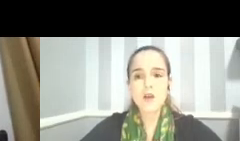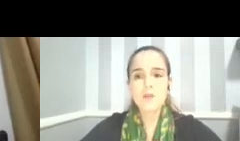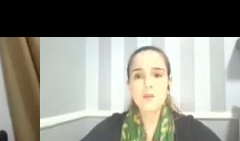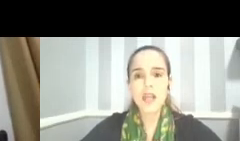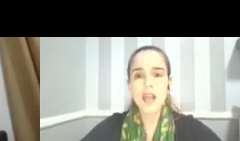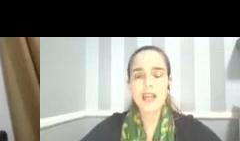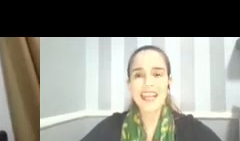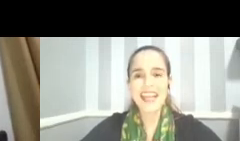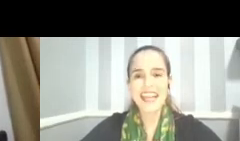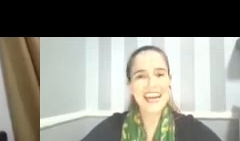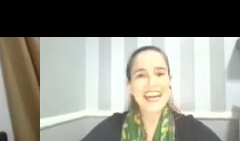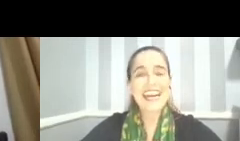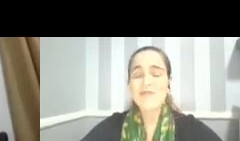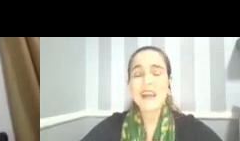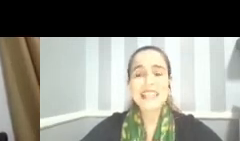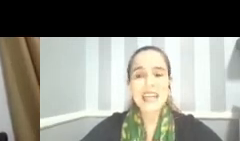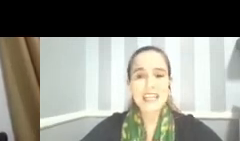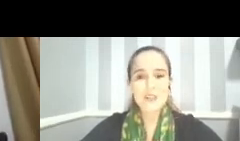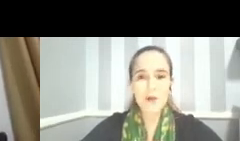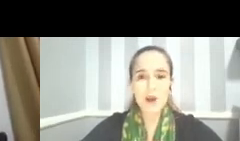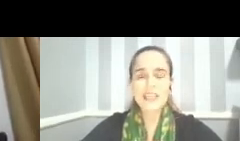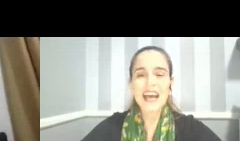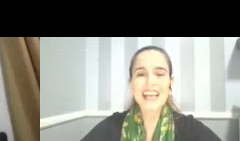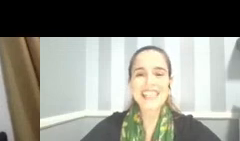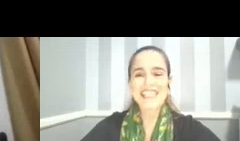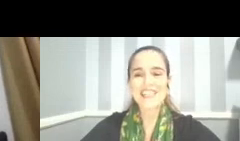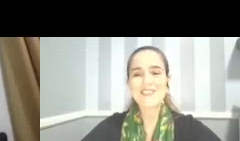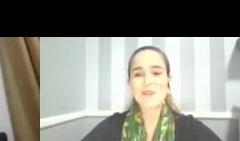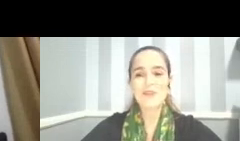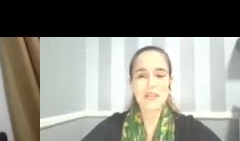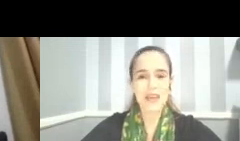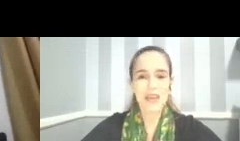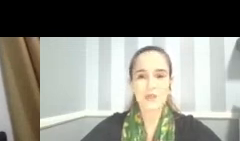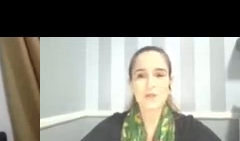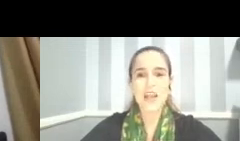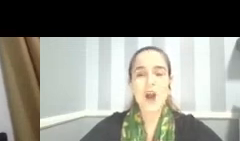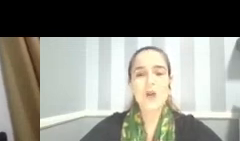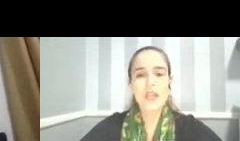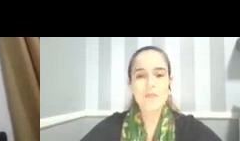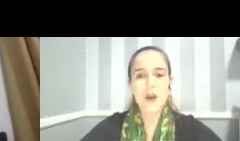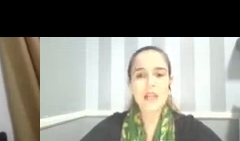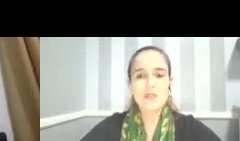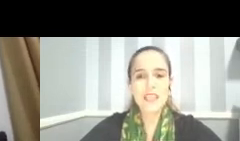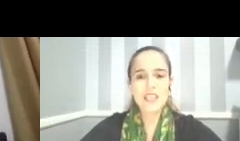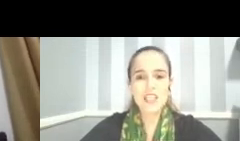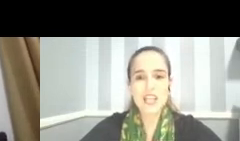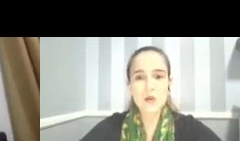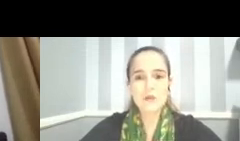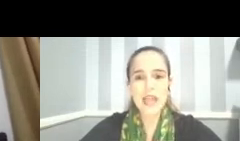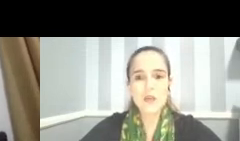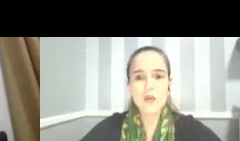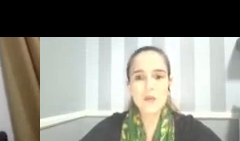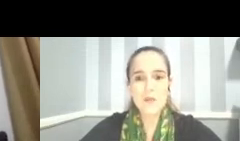enxergando. que... Mas aqui não importa a questão do ferimento. O que importa é o